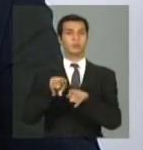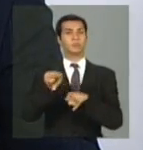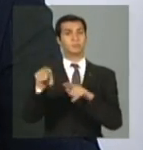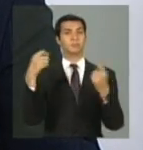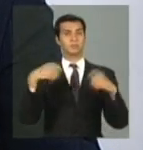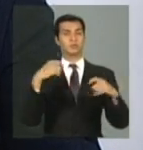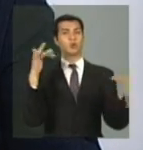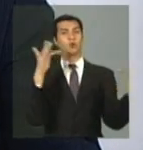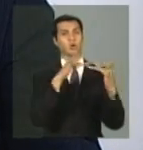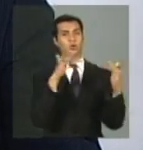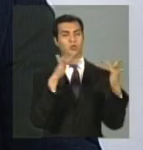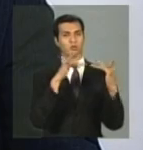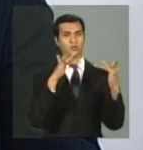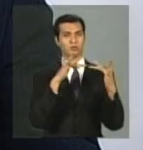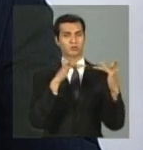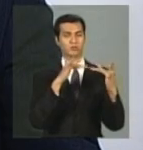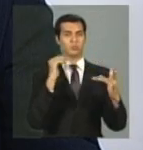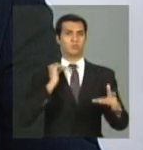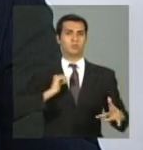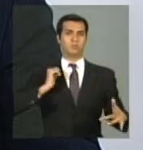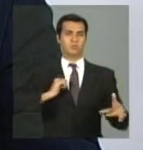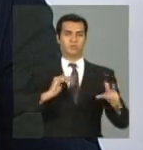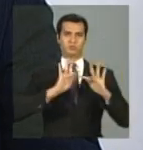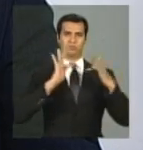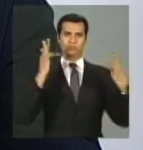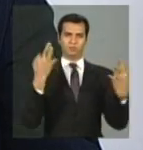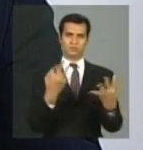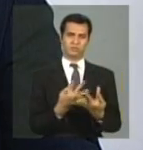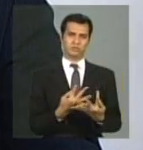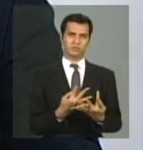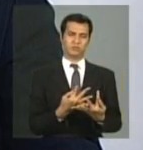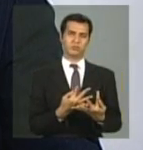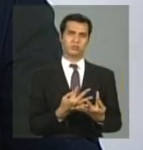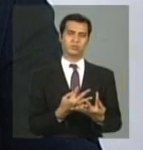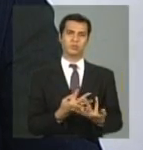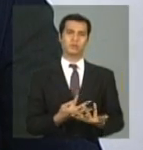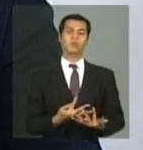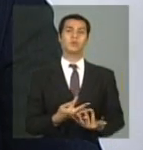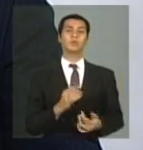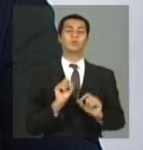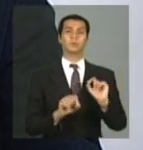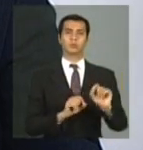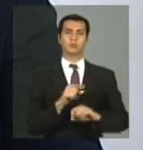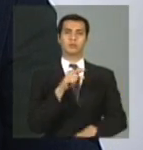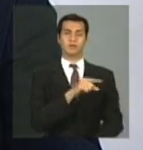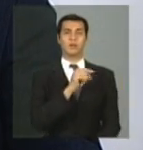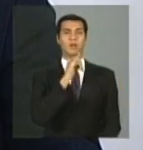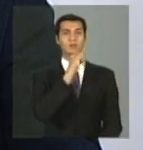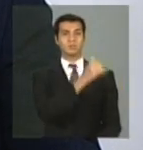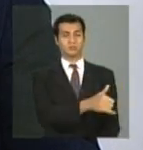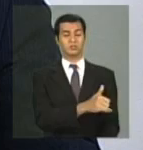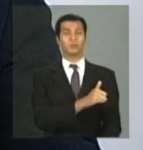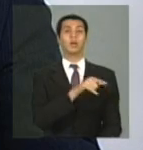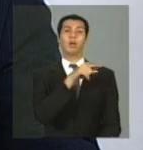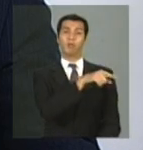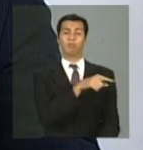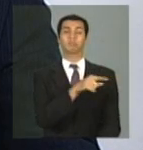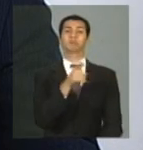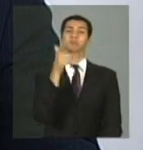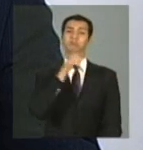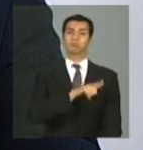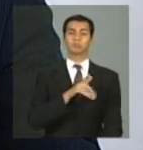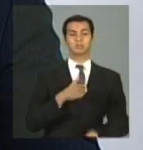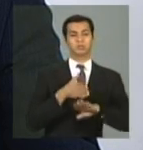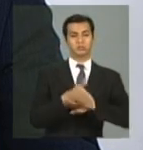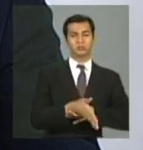o gestor do Bolsa Família, tá? Para que ele entre no SIBEC, que é o sistema